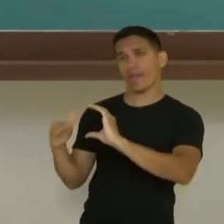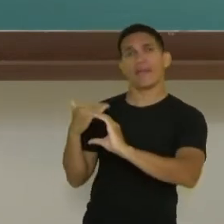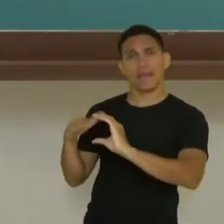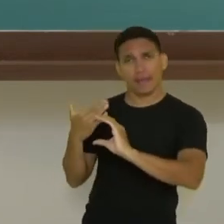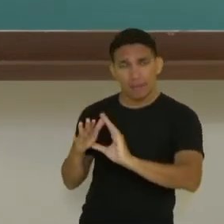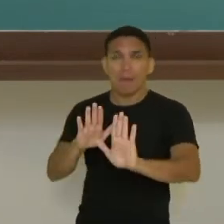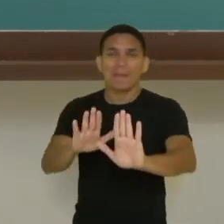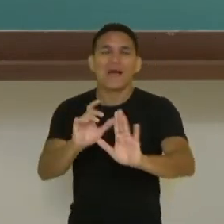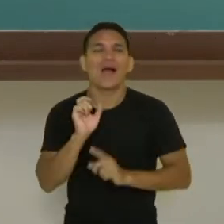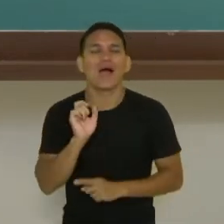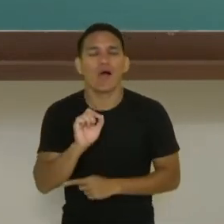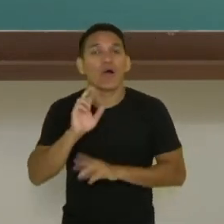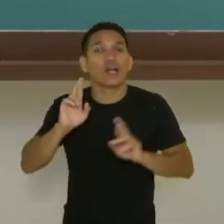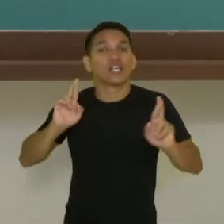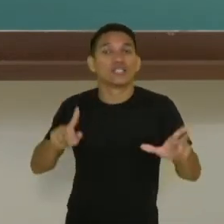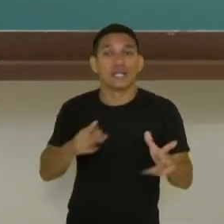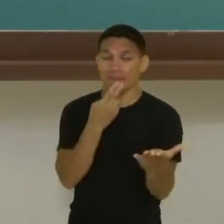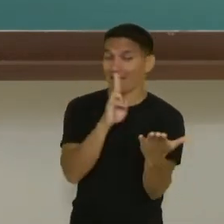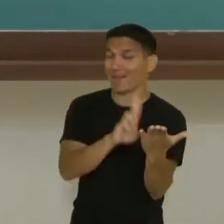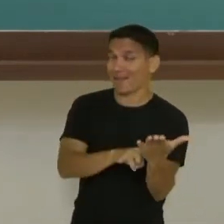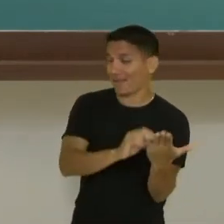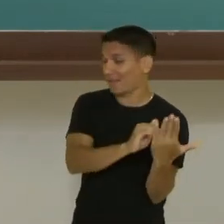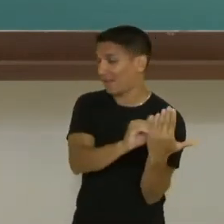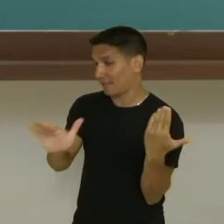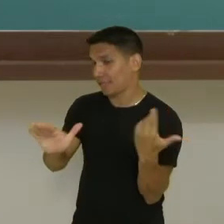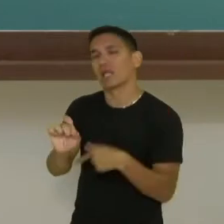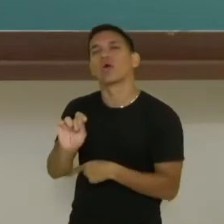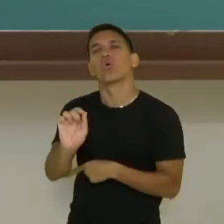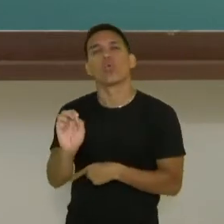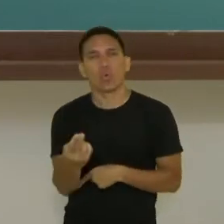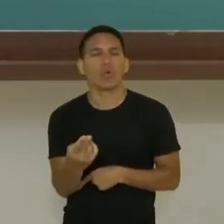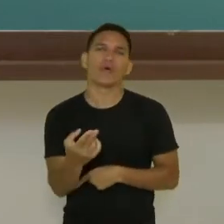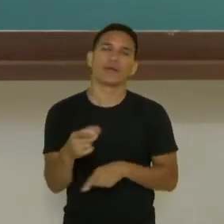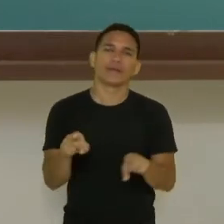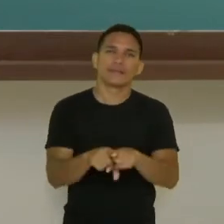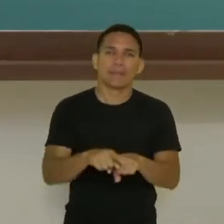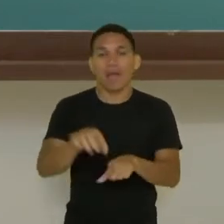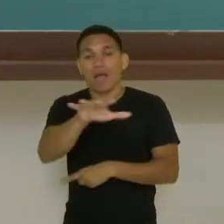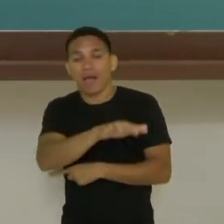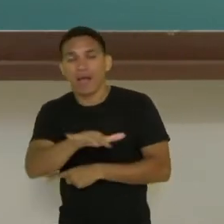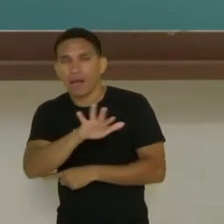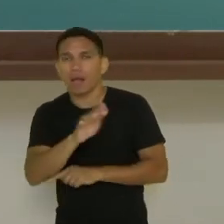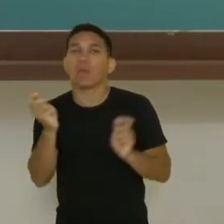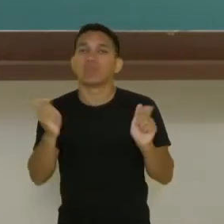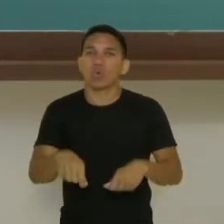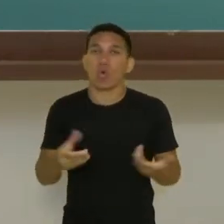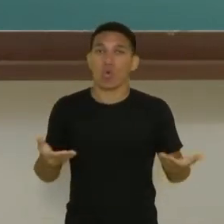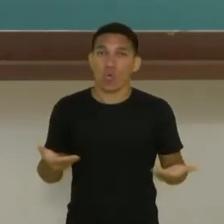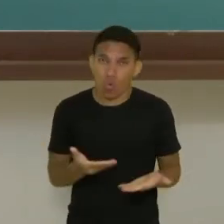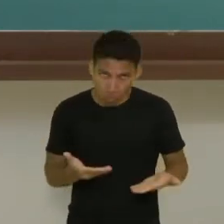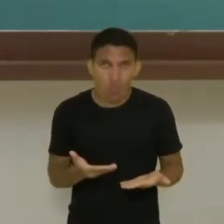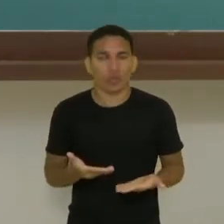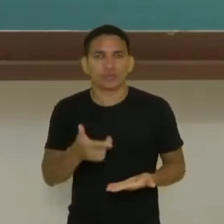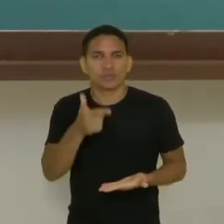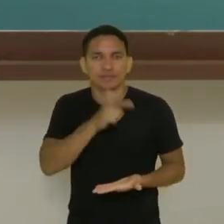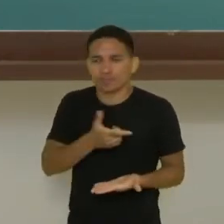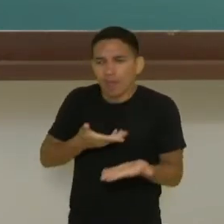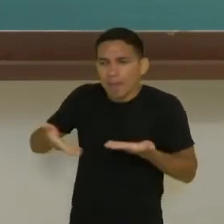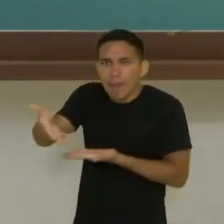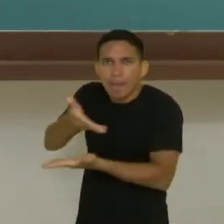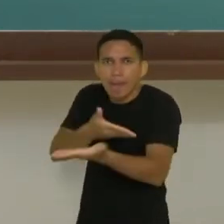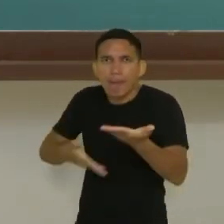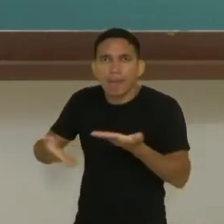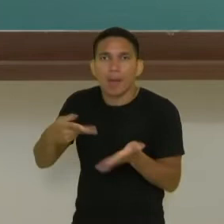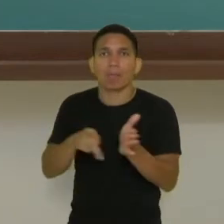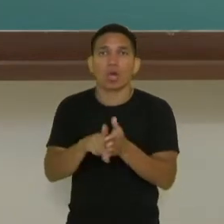que a diferença entre a carta do leitor e esses espaços que o leitor tem hoje para interagir